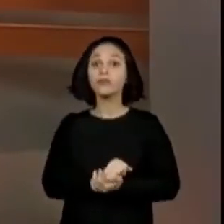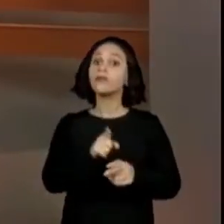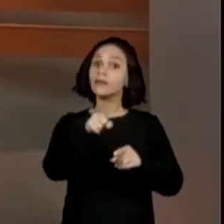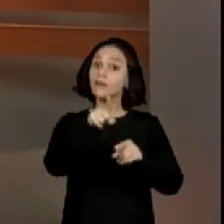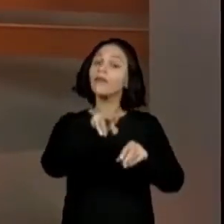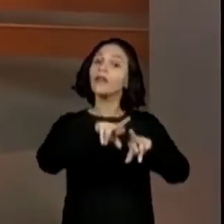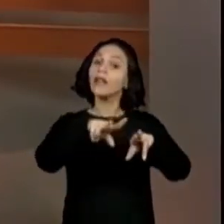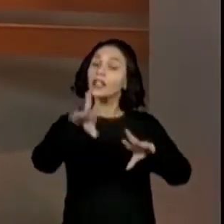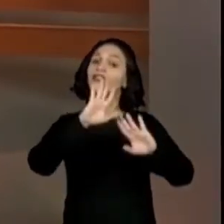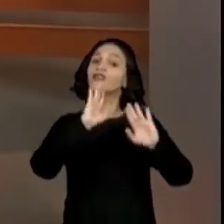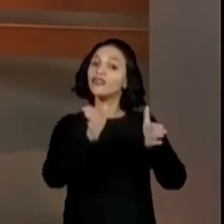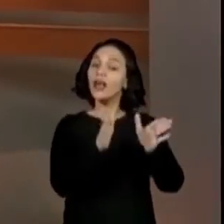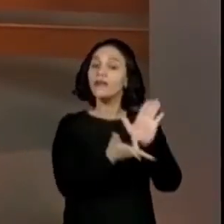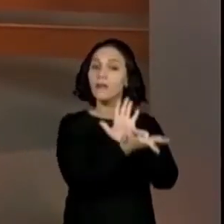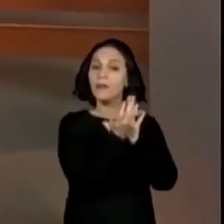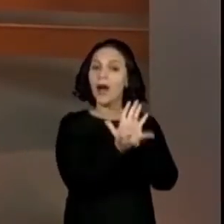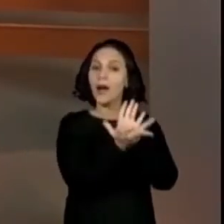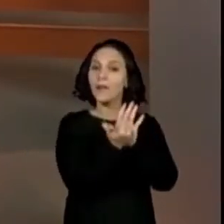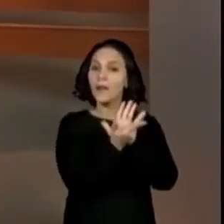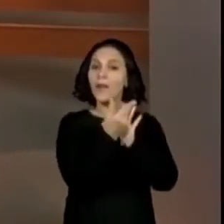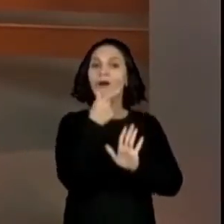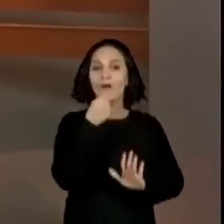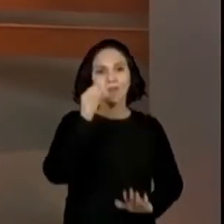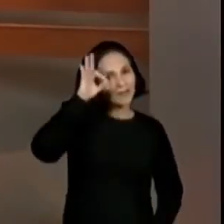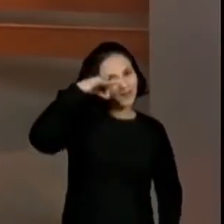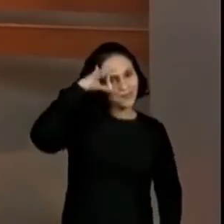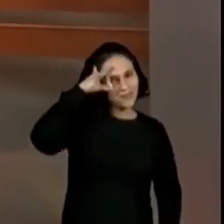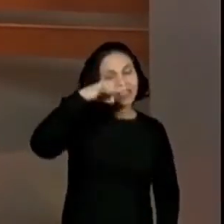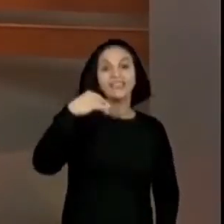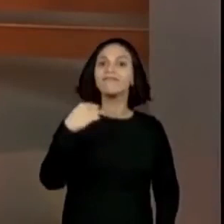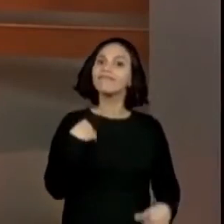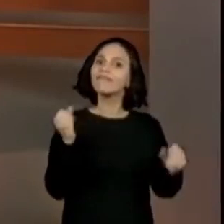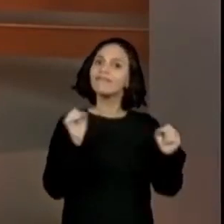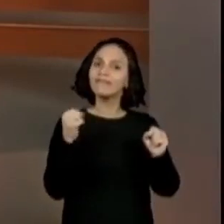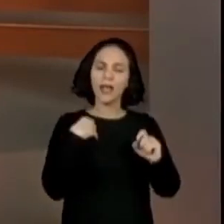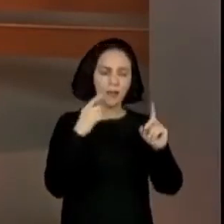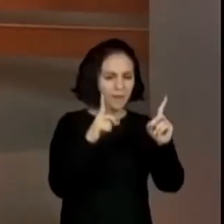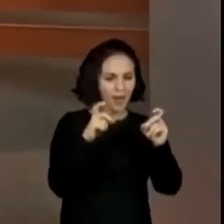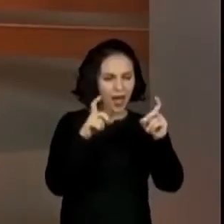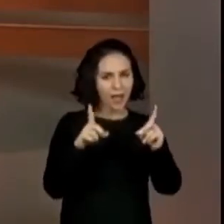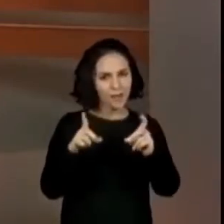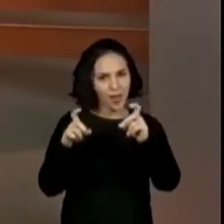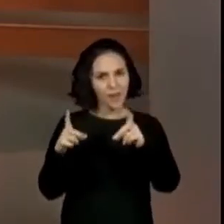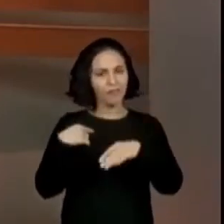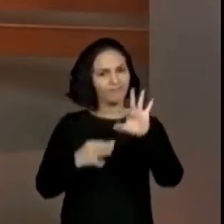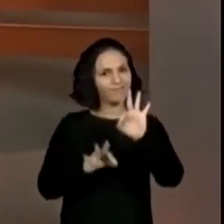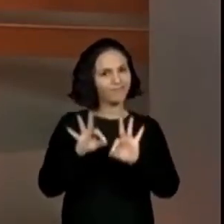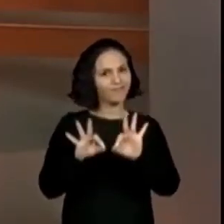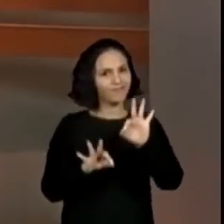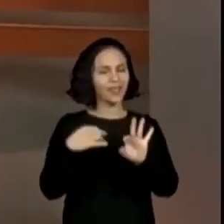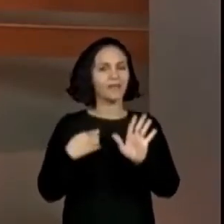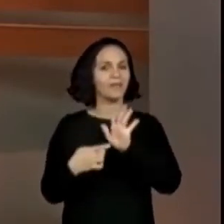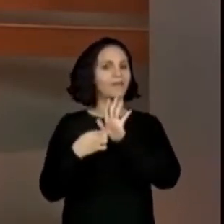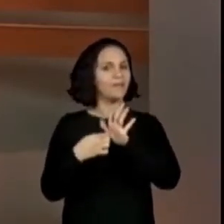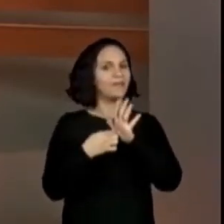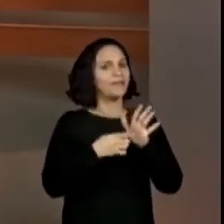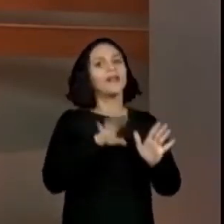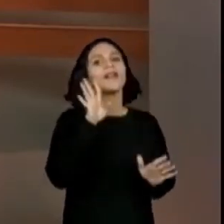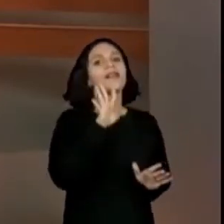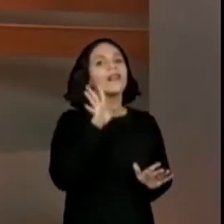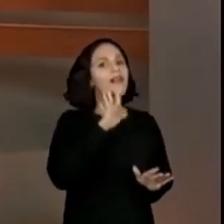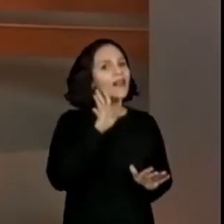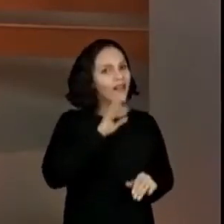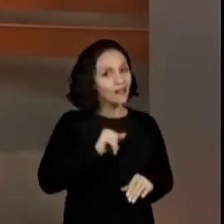releituras do quadro do Cândido Portinari estou amando estou printando tudo e vou preparar uma apresentação muito legal para